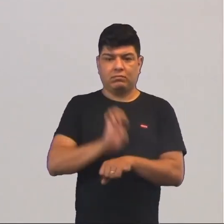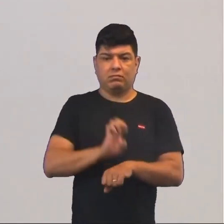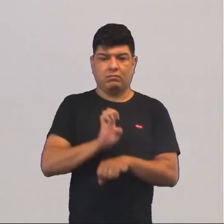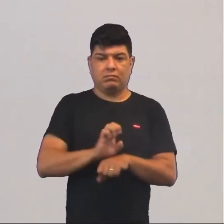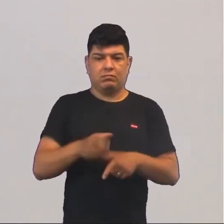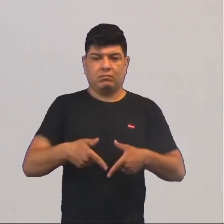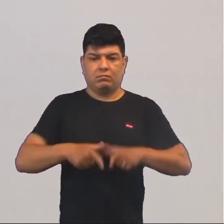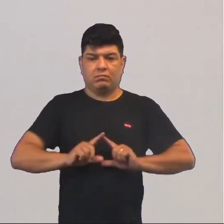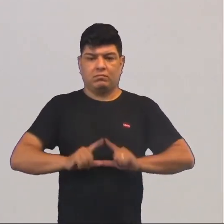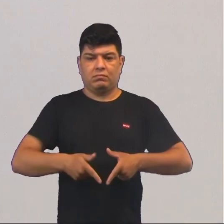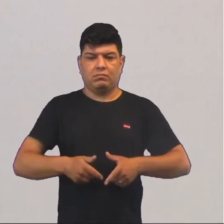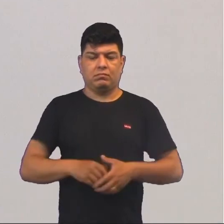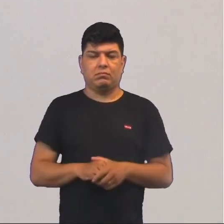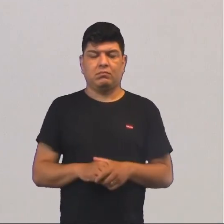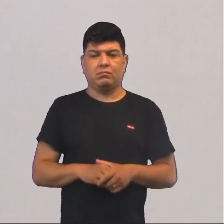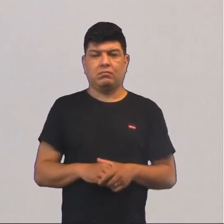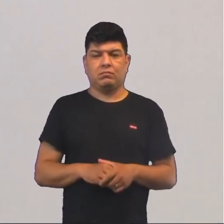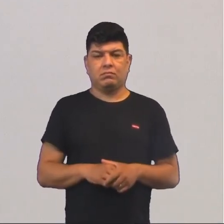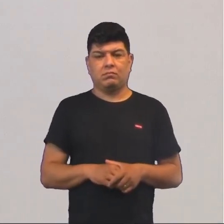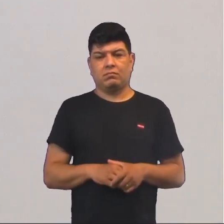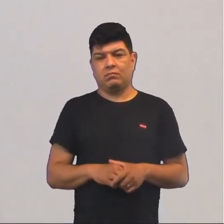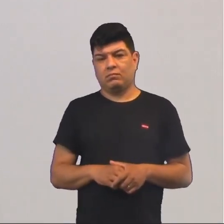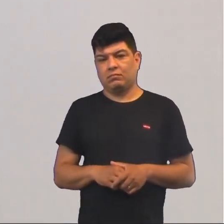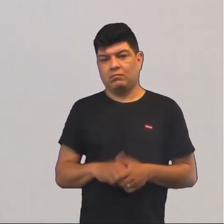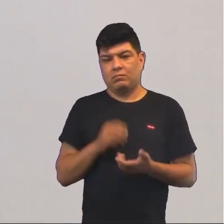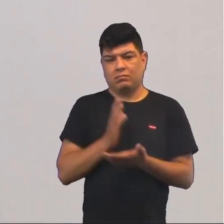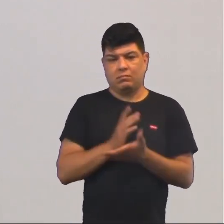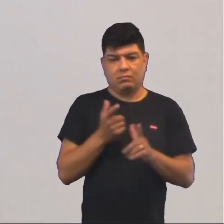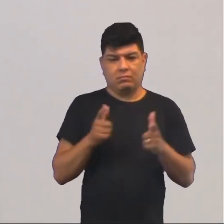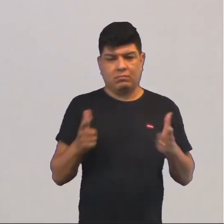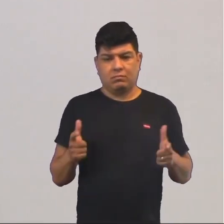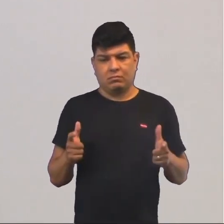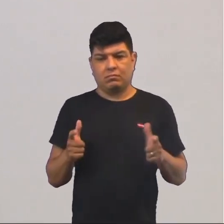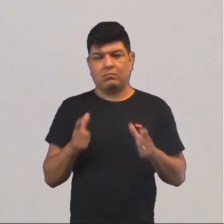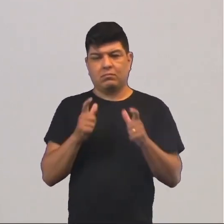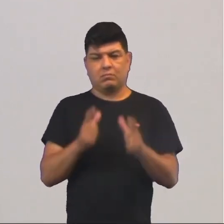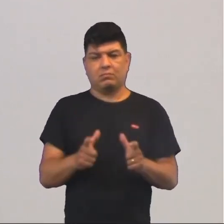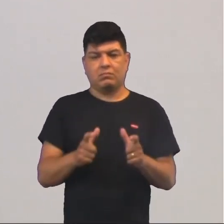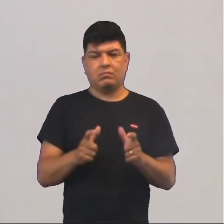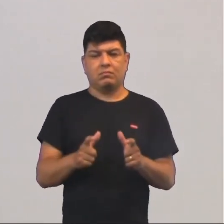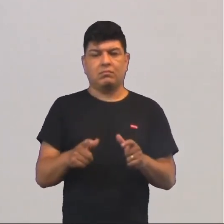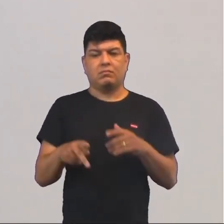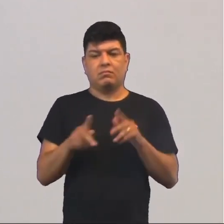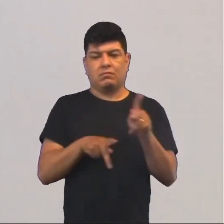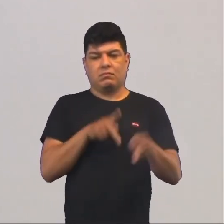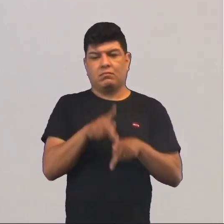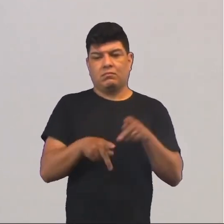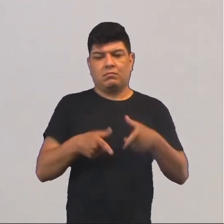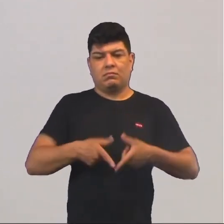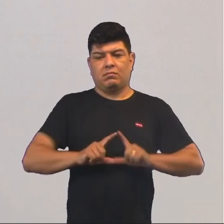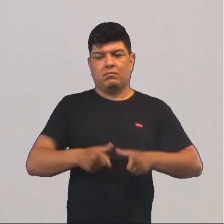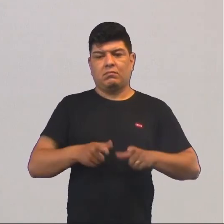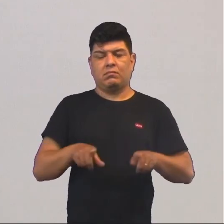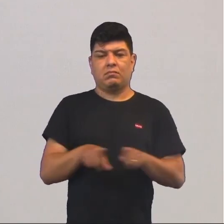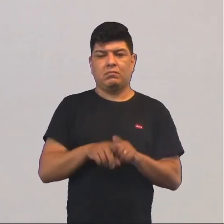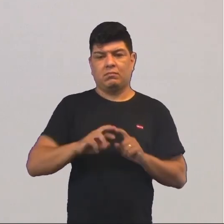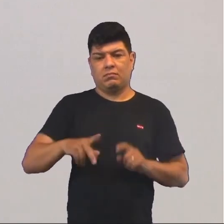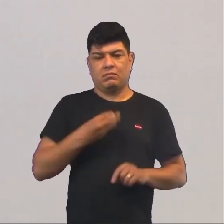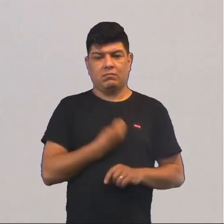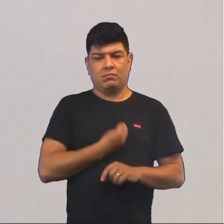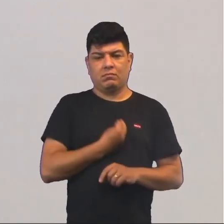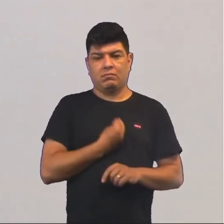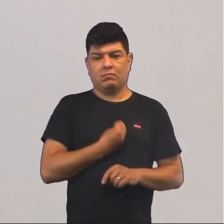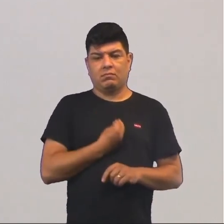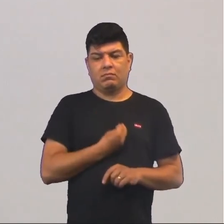de Israel, né, dá uma parcela bem maior, né, de territórios para a população de Israel, que além de não habitar